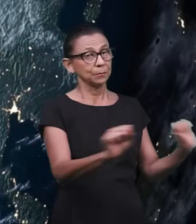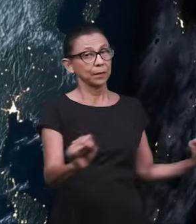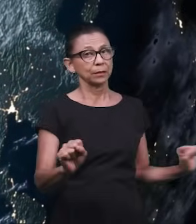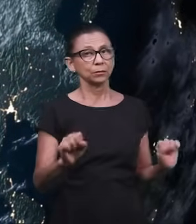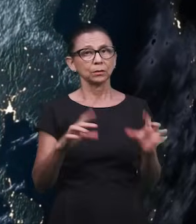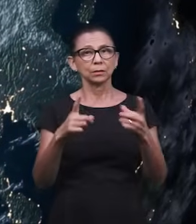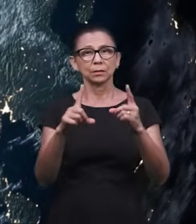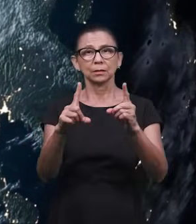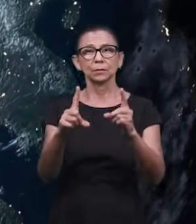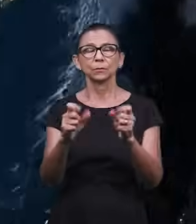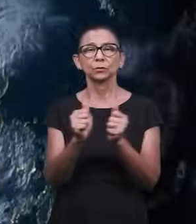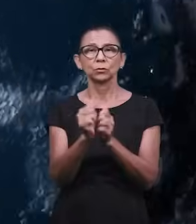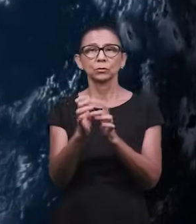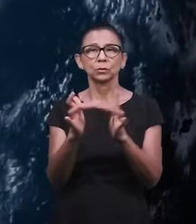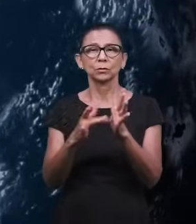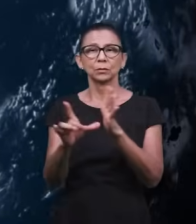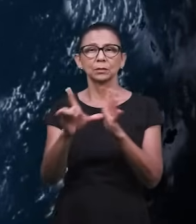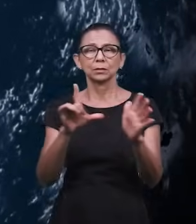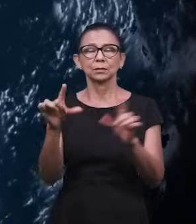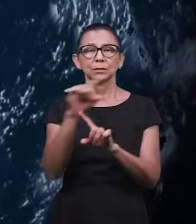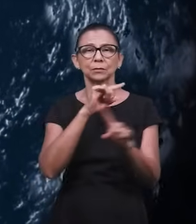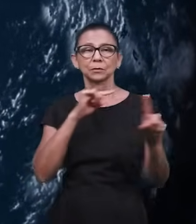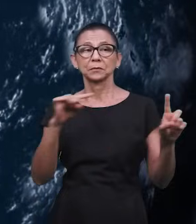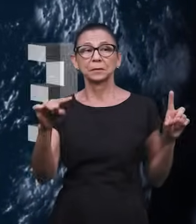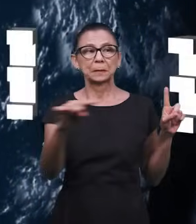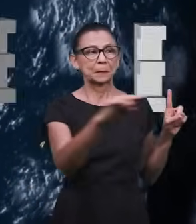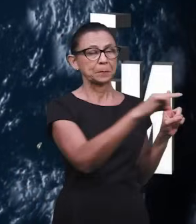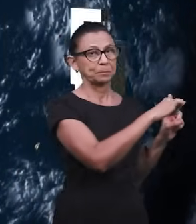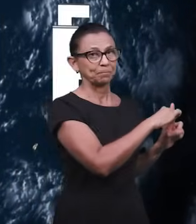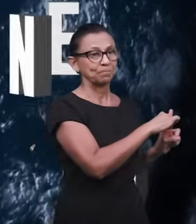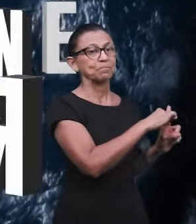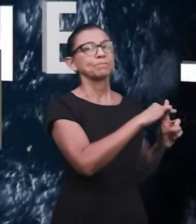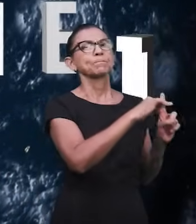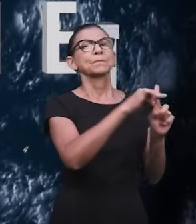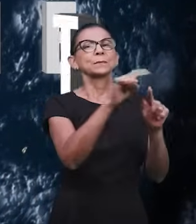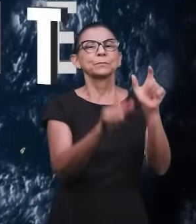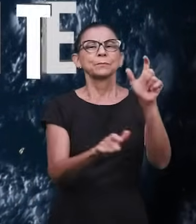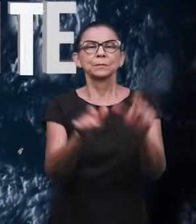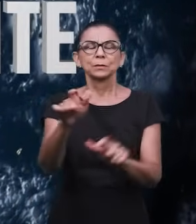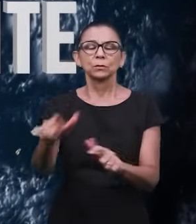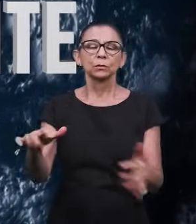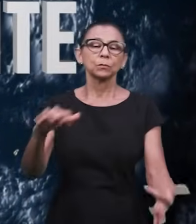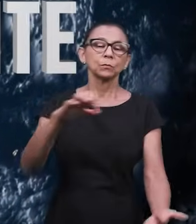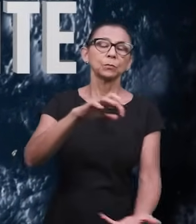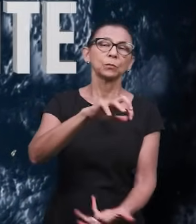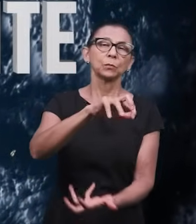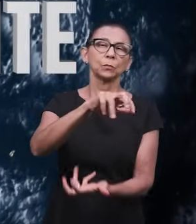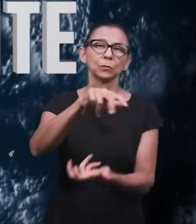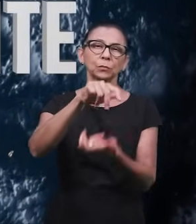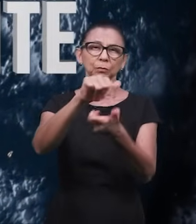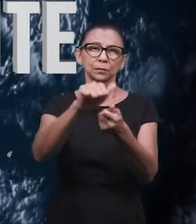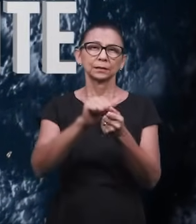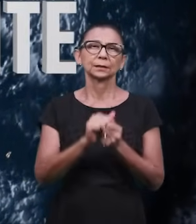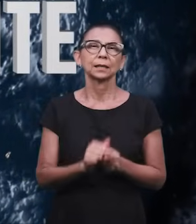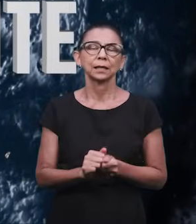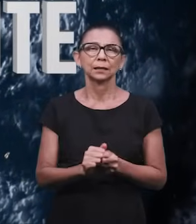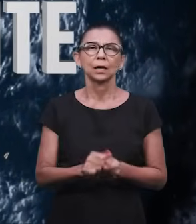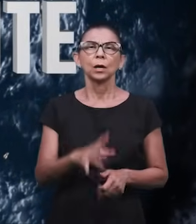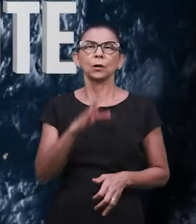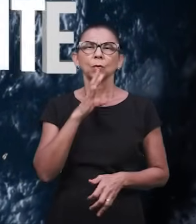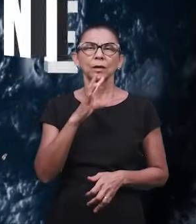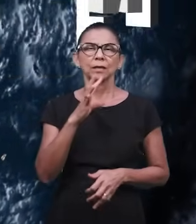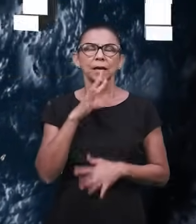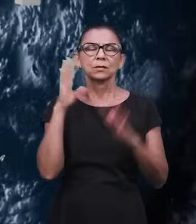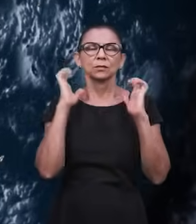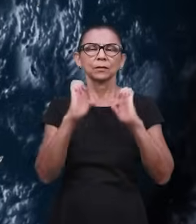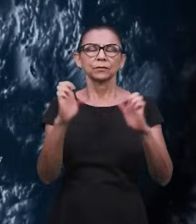Senhor Jesus na véspera de sua morte na cruz do Calvário. Pessoas de todas as partes do mundo têm sido